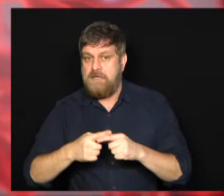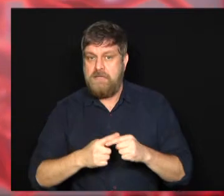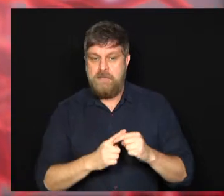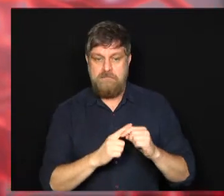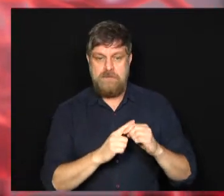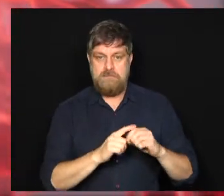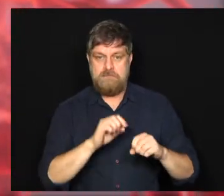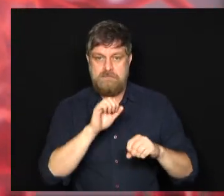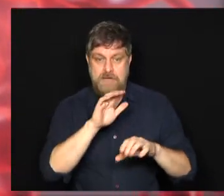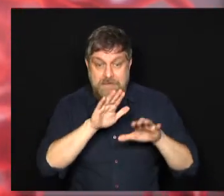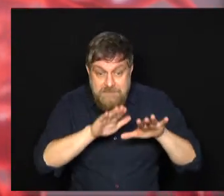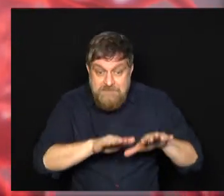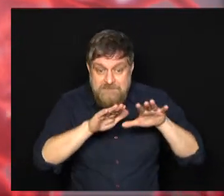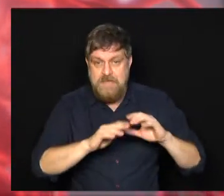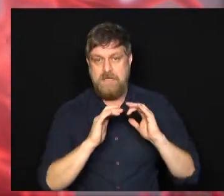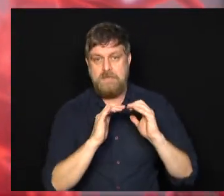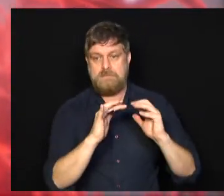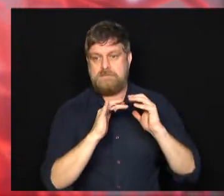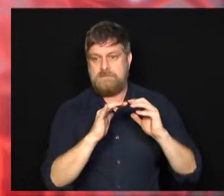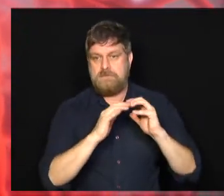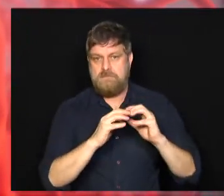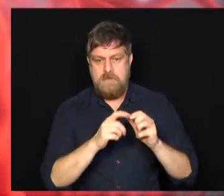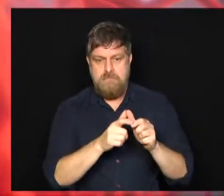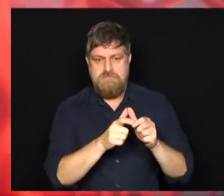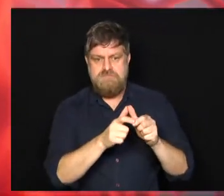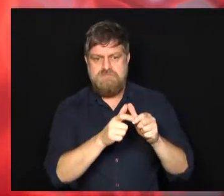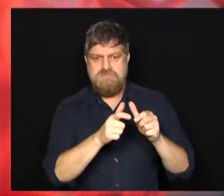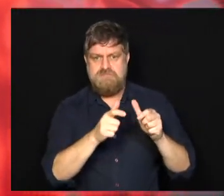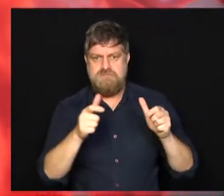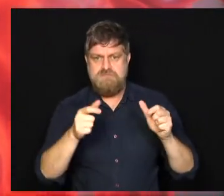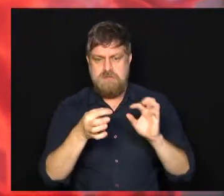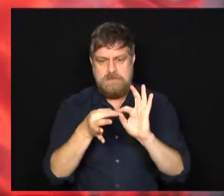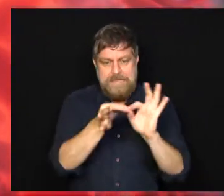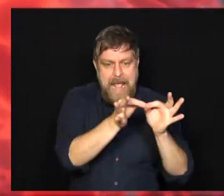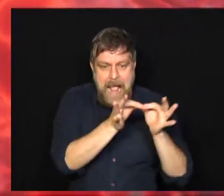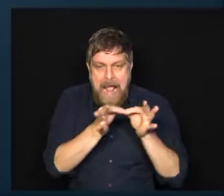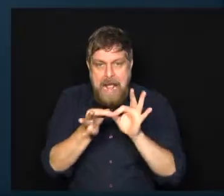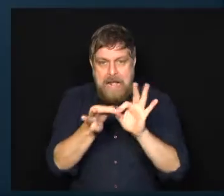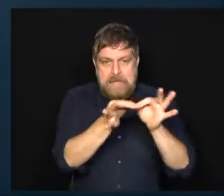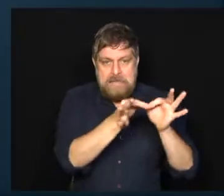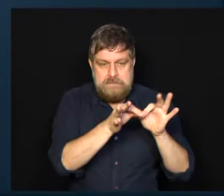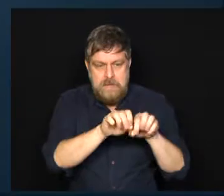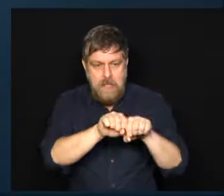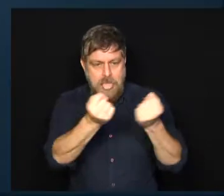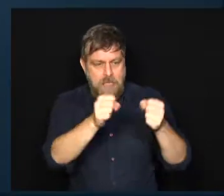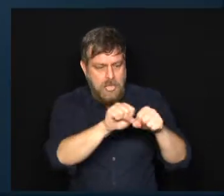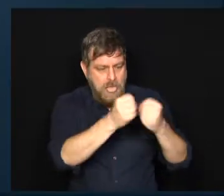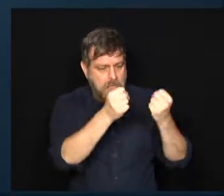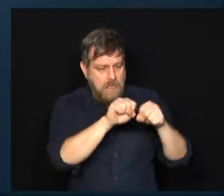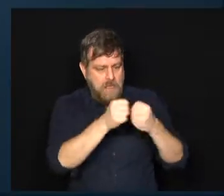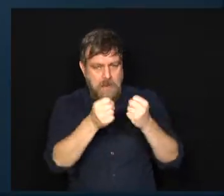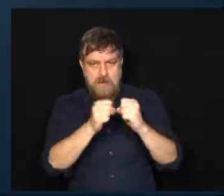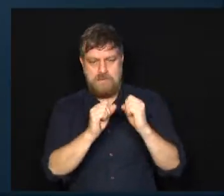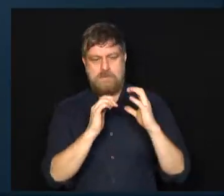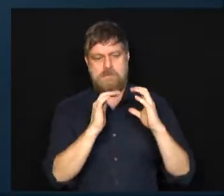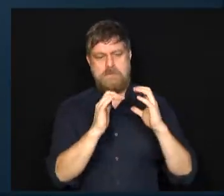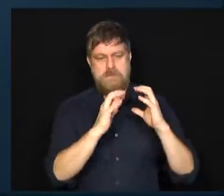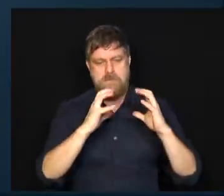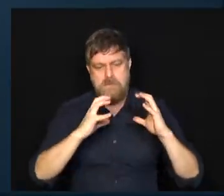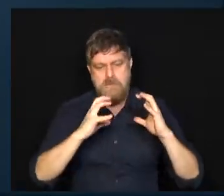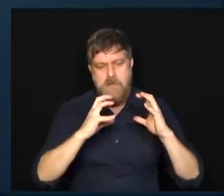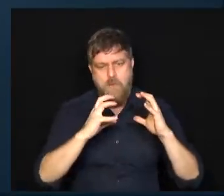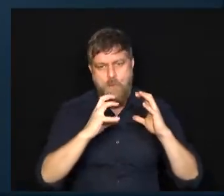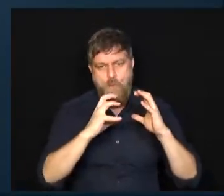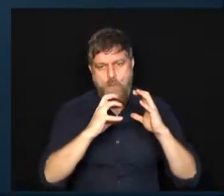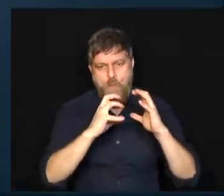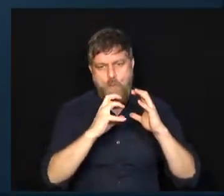se acumular. E esse acúmulo ele é tóxico para o neurônio, para a célula do sistema nervoso. E aí isso inicia o processo